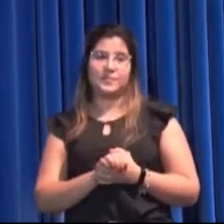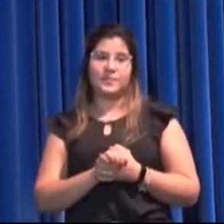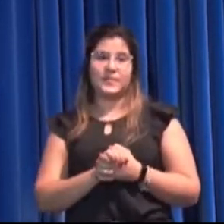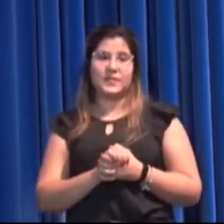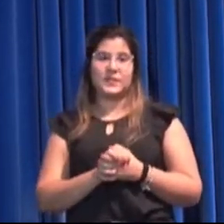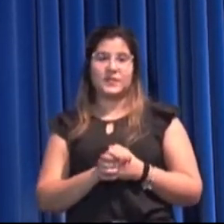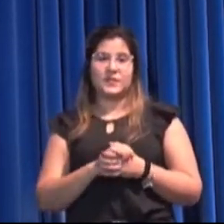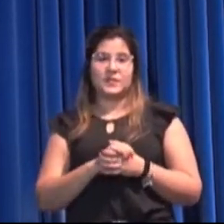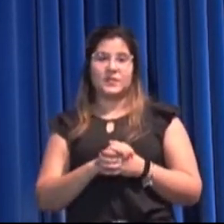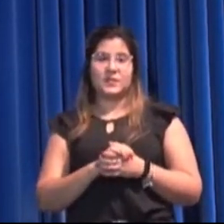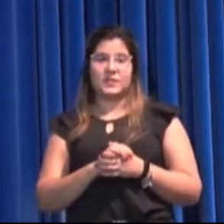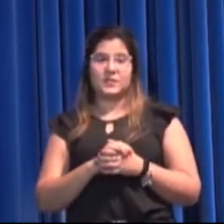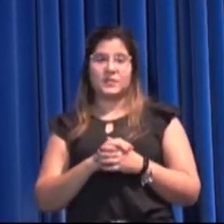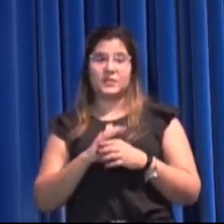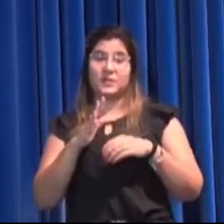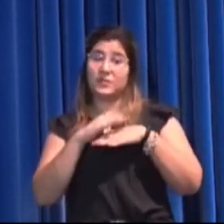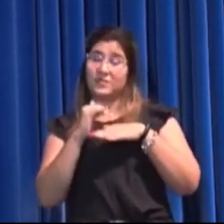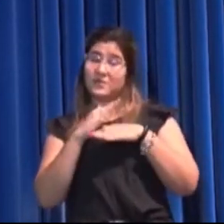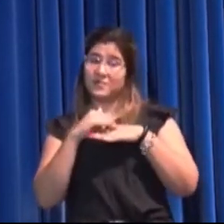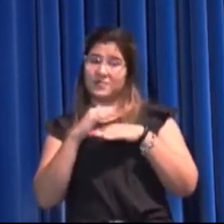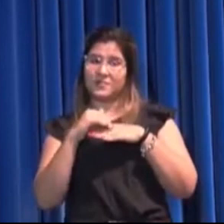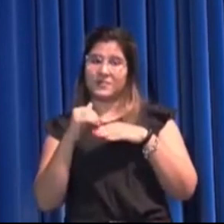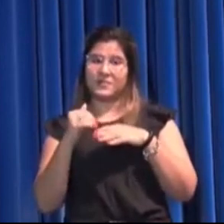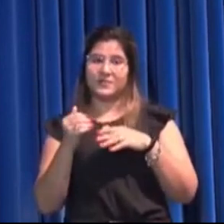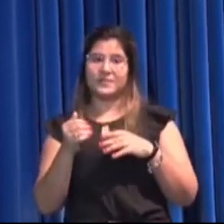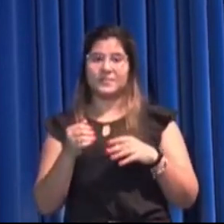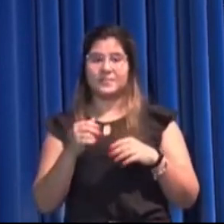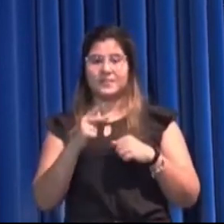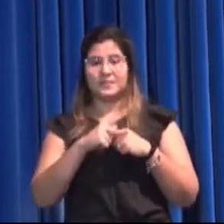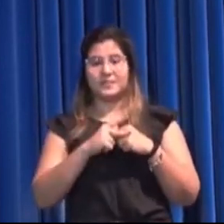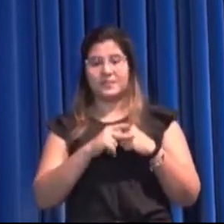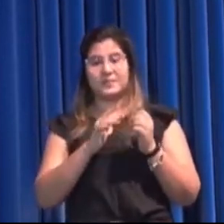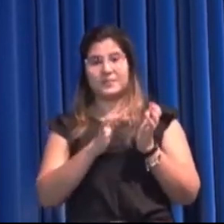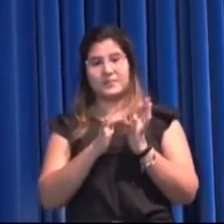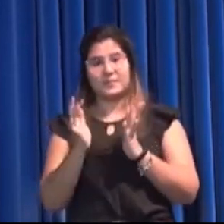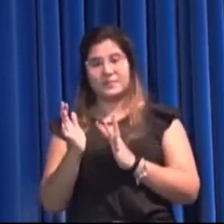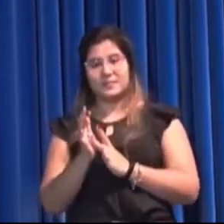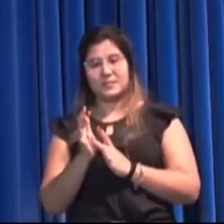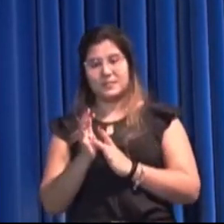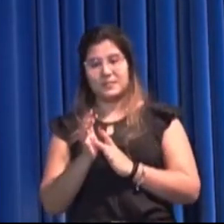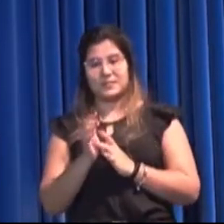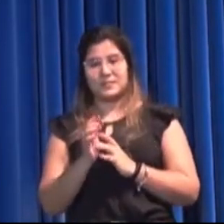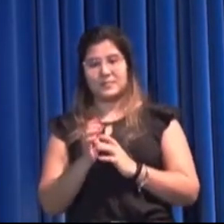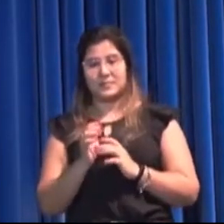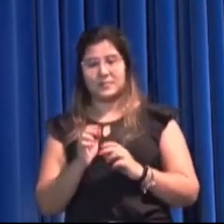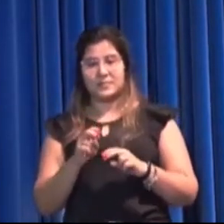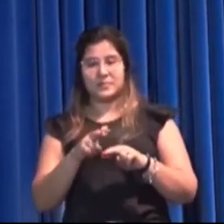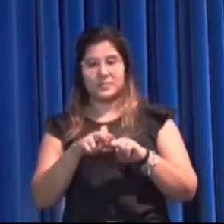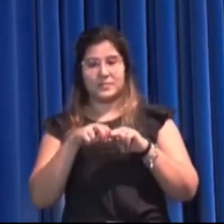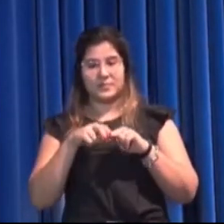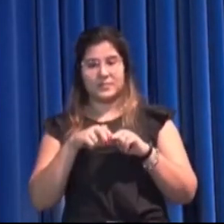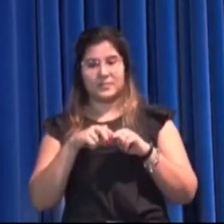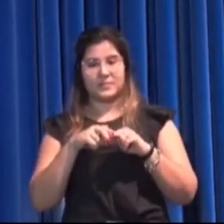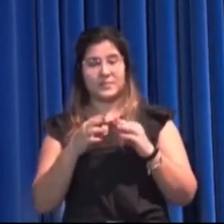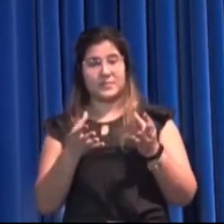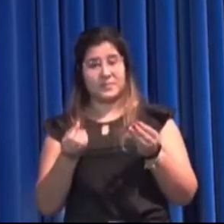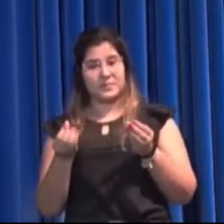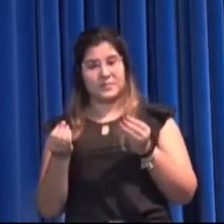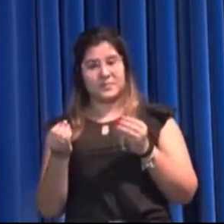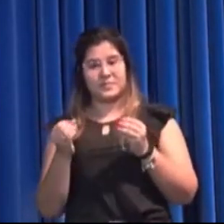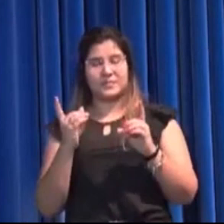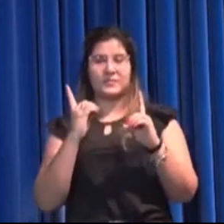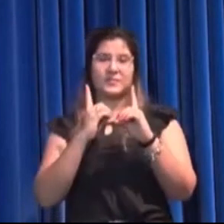diálogo entre Pedro e Jesus naquele momento. À vista disso, muitos dos